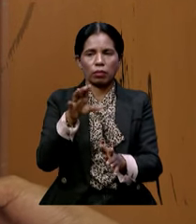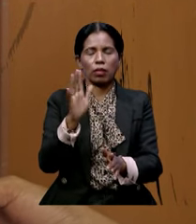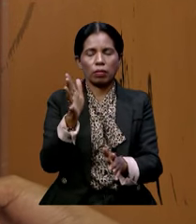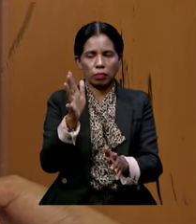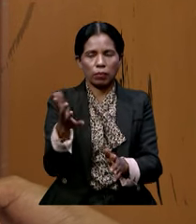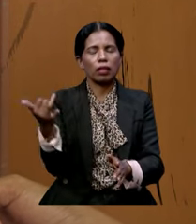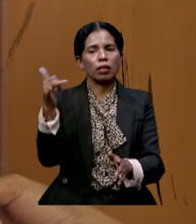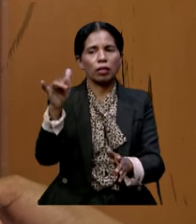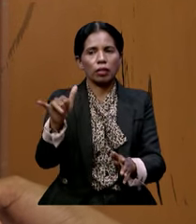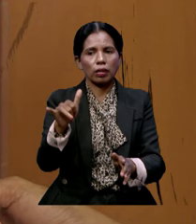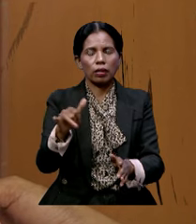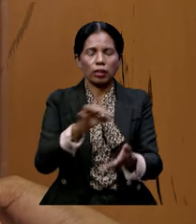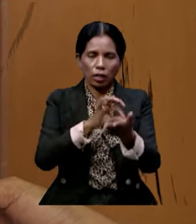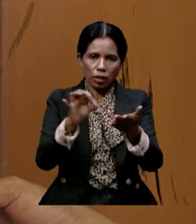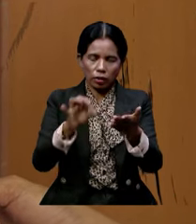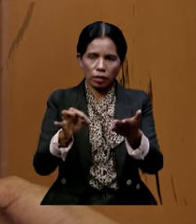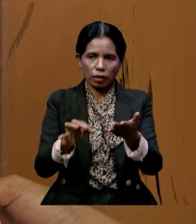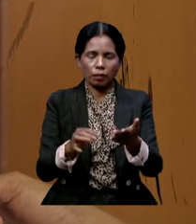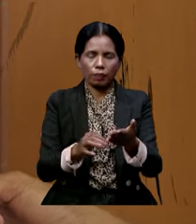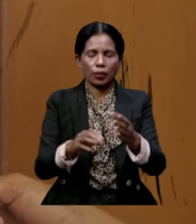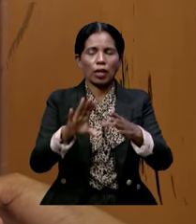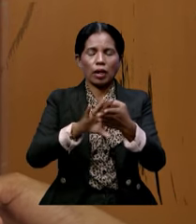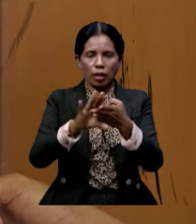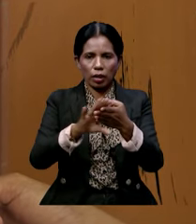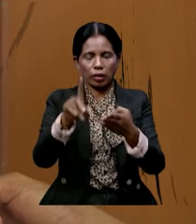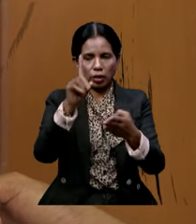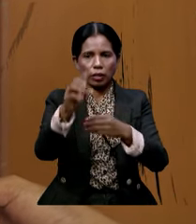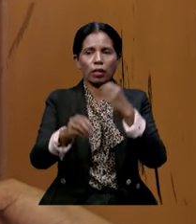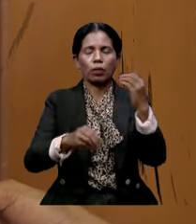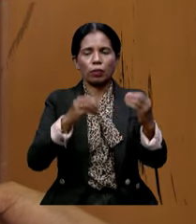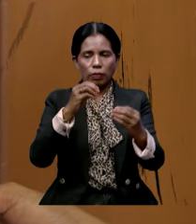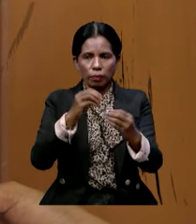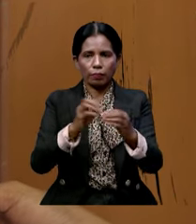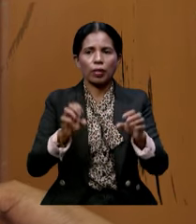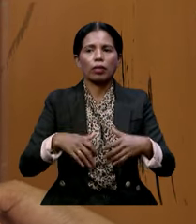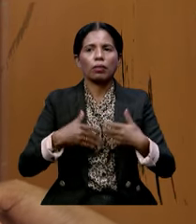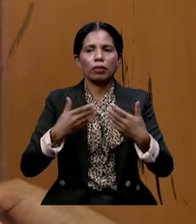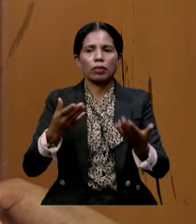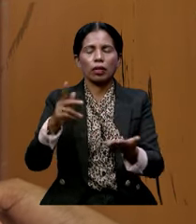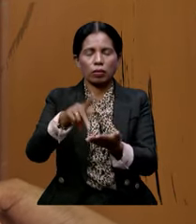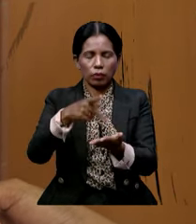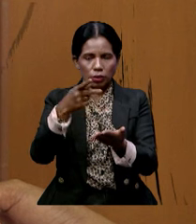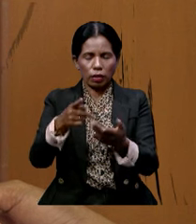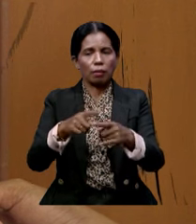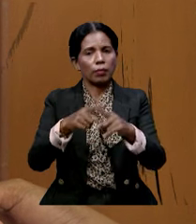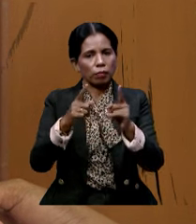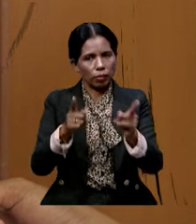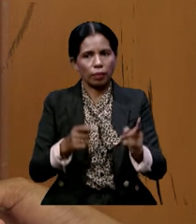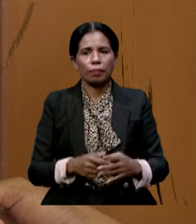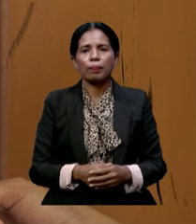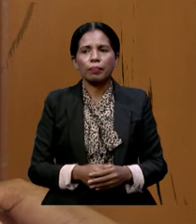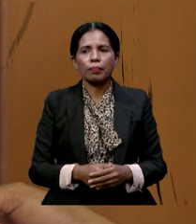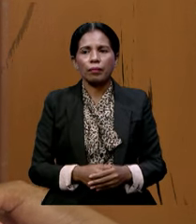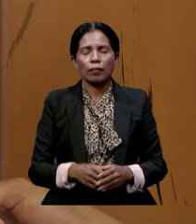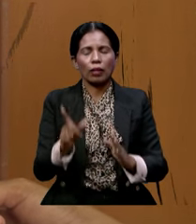malo e se irá assina a carta ida com a ba a tu ou insa a tu selo malo ninian. Mas bem,